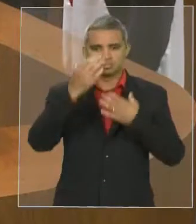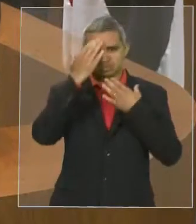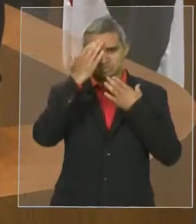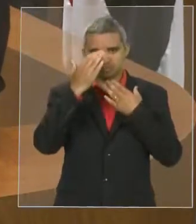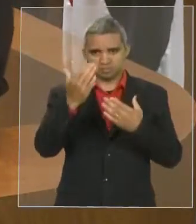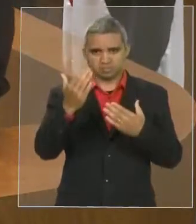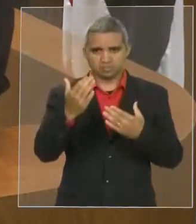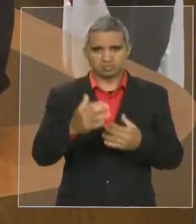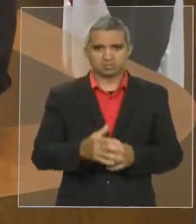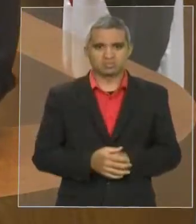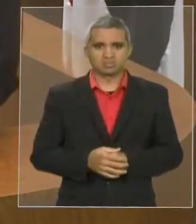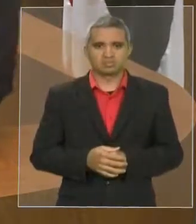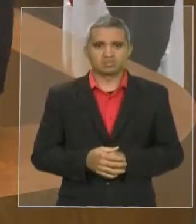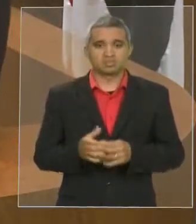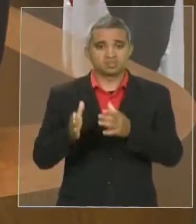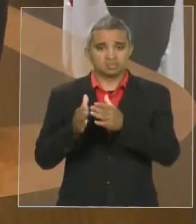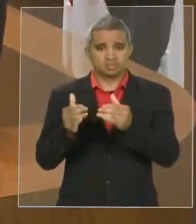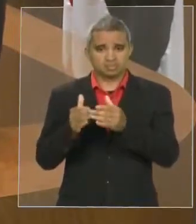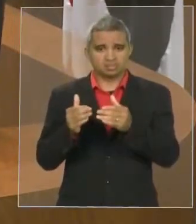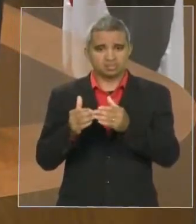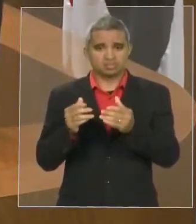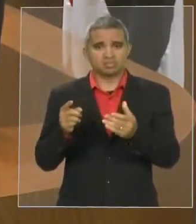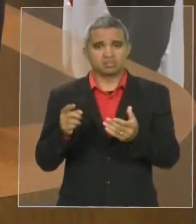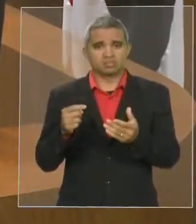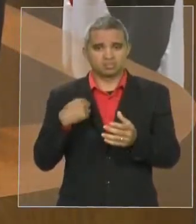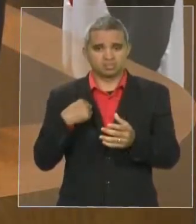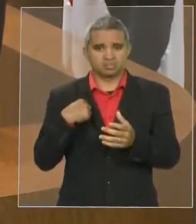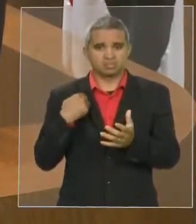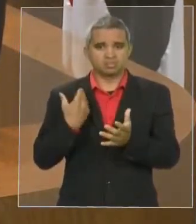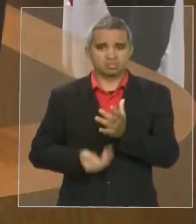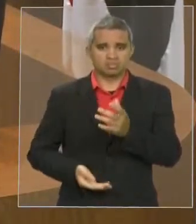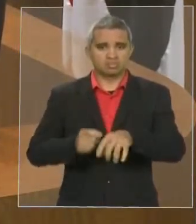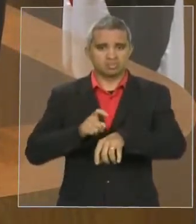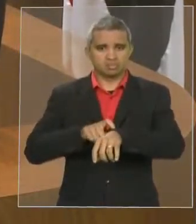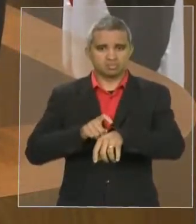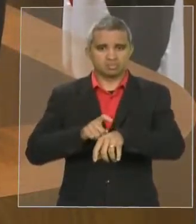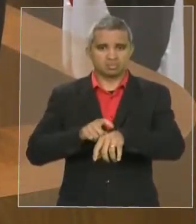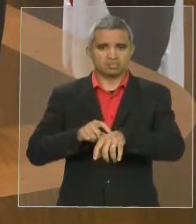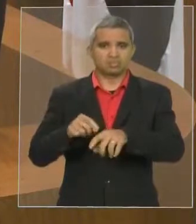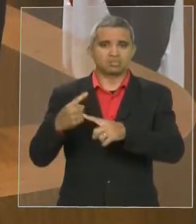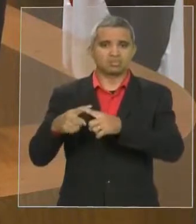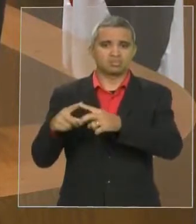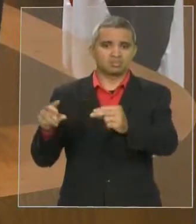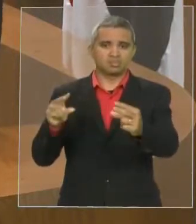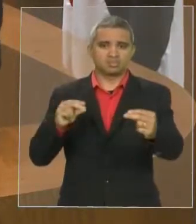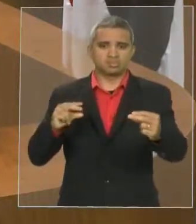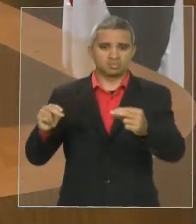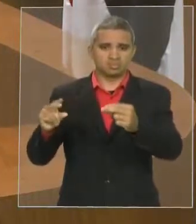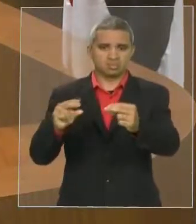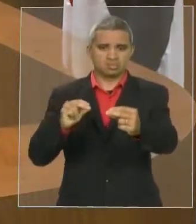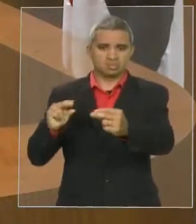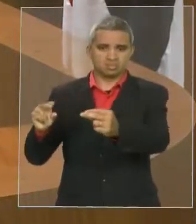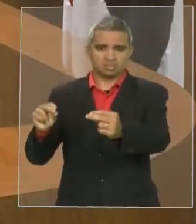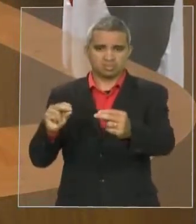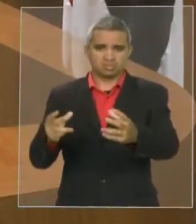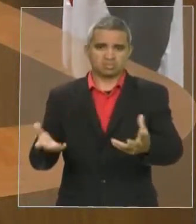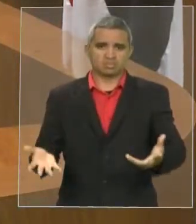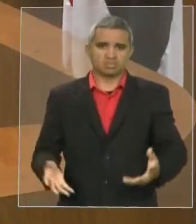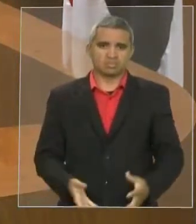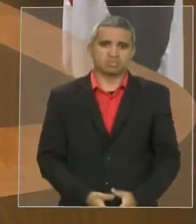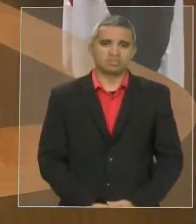Então, deputado Eduardo Brade, mais uma vez, não como oposição, mas o Bloco Independente. E o Bloco Independente tem feito o seu trabalho